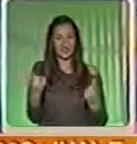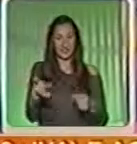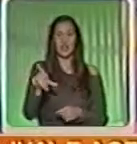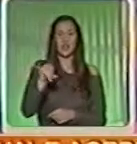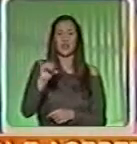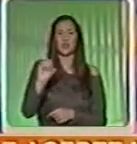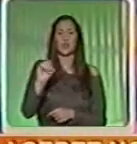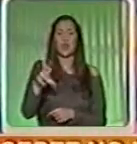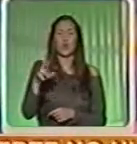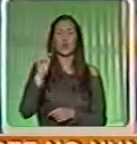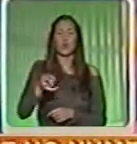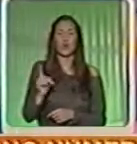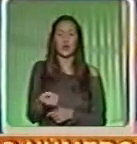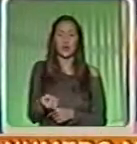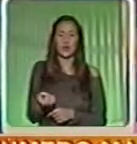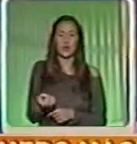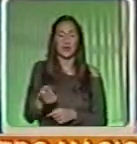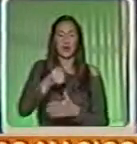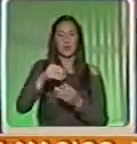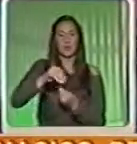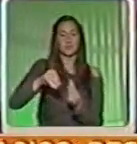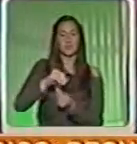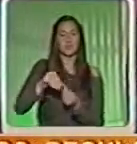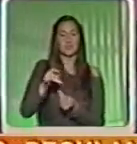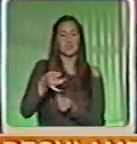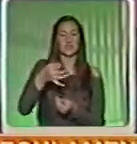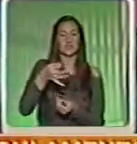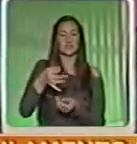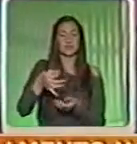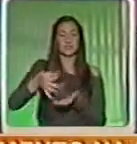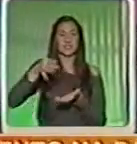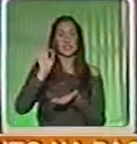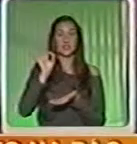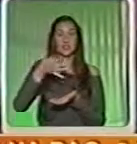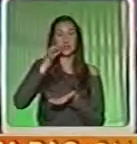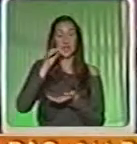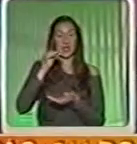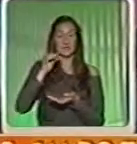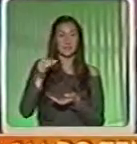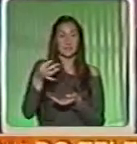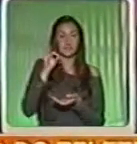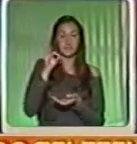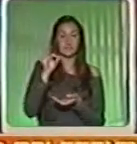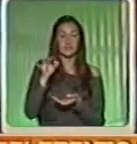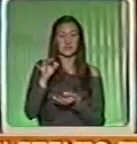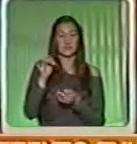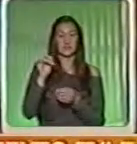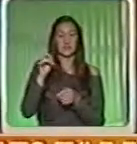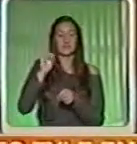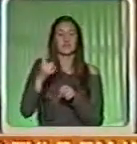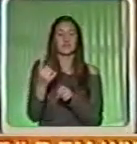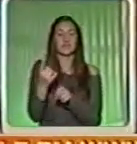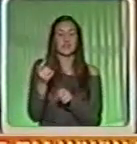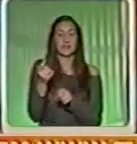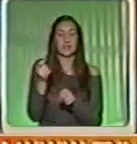quê, Encarnação? O licor é de uma mistura que temos, que é o nosso chá da casa, que é uma mistura de ervas. Sim. Mas que ervas? Podemos saber ou não? Sim,